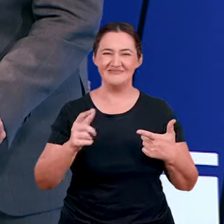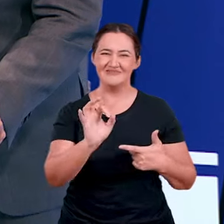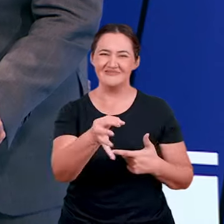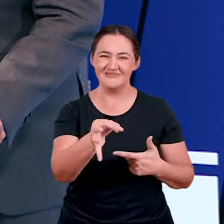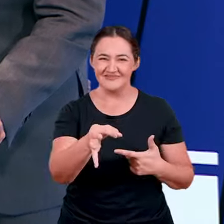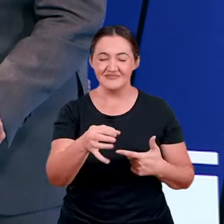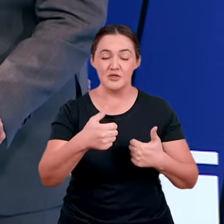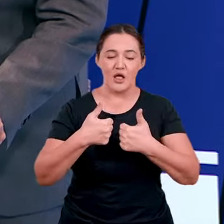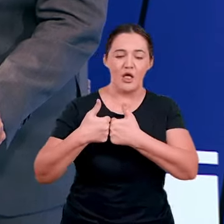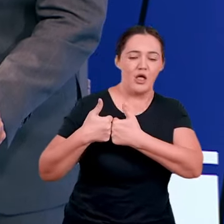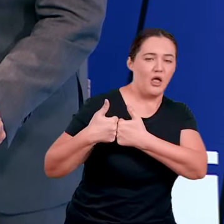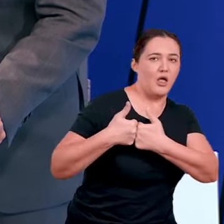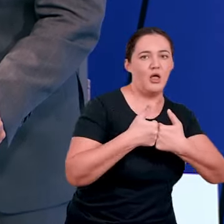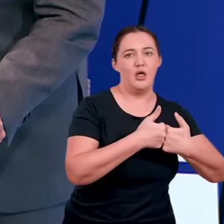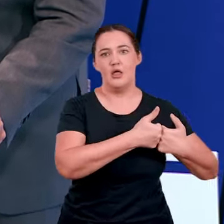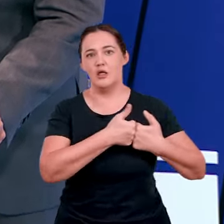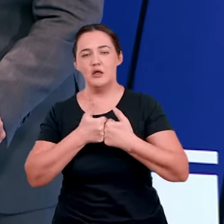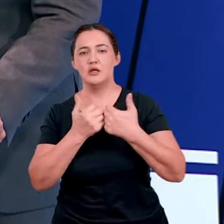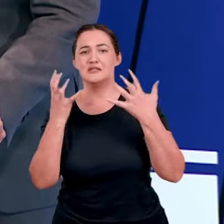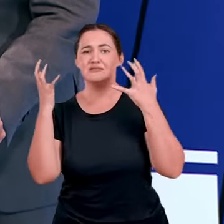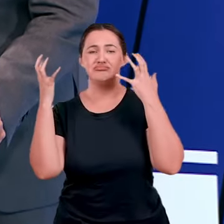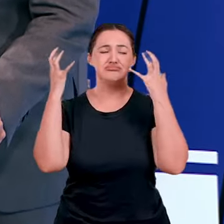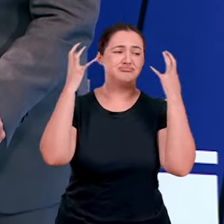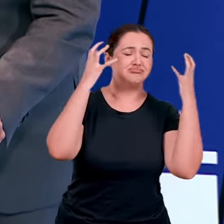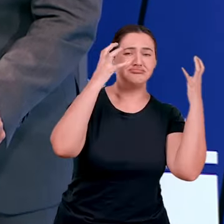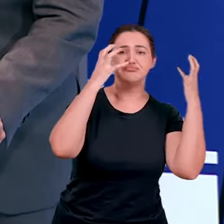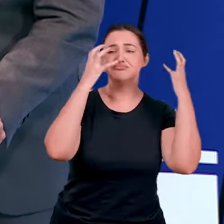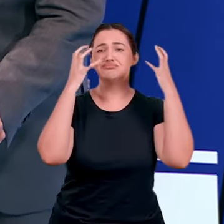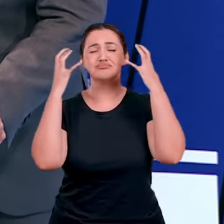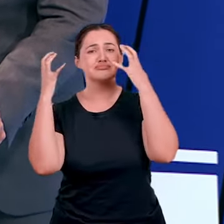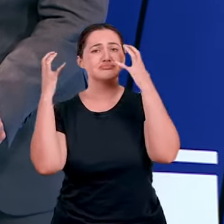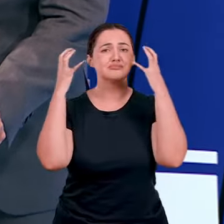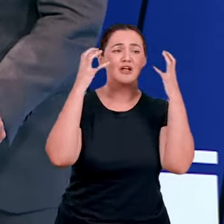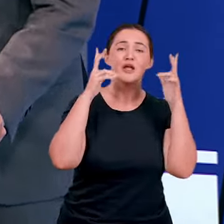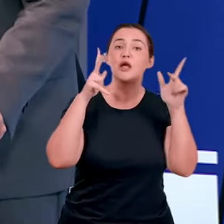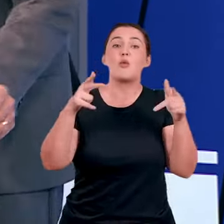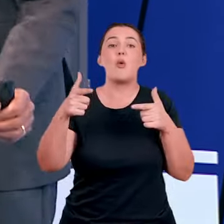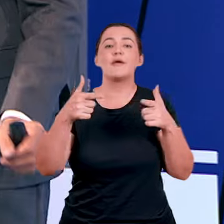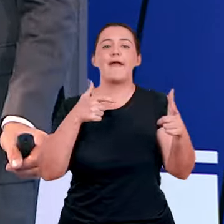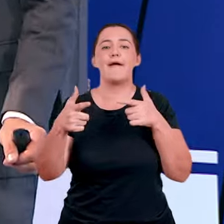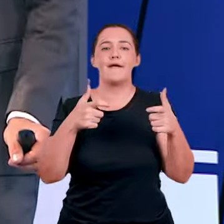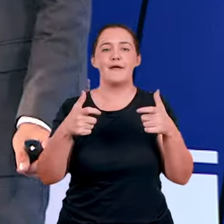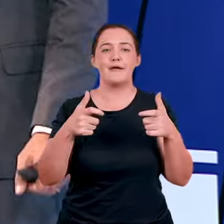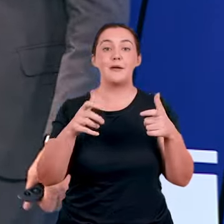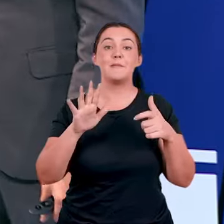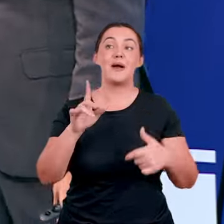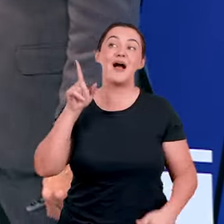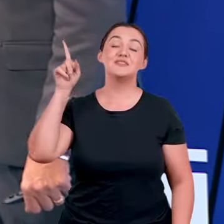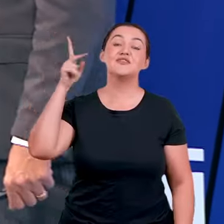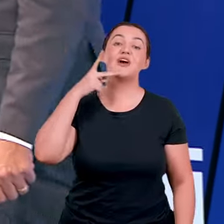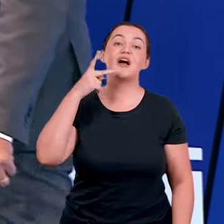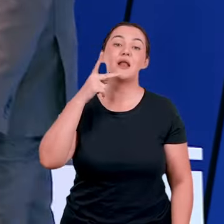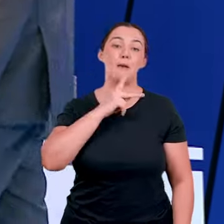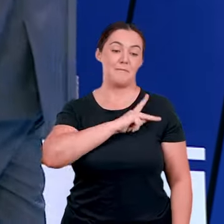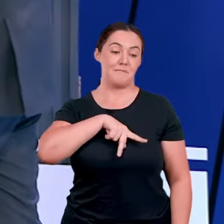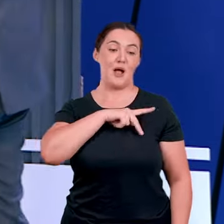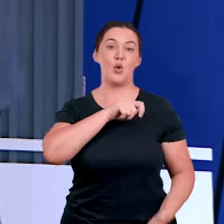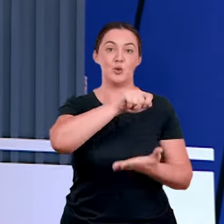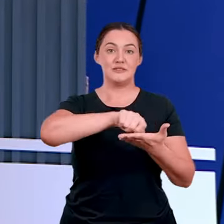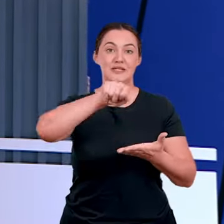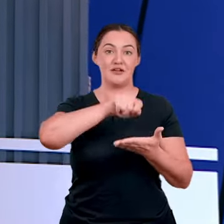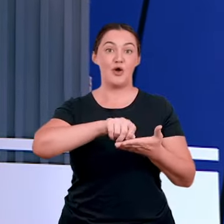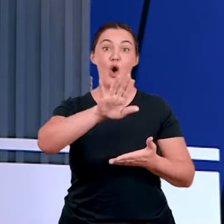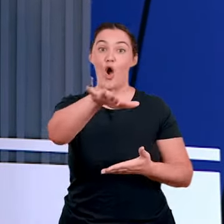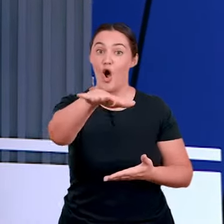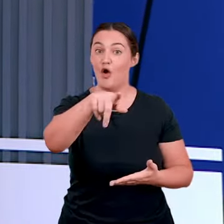luta. É, verdade. O combate é uma guerra. Mas nesse sentido aqui da Bíblia, quando